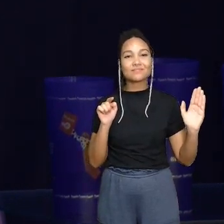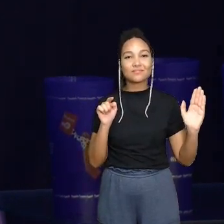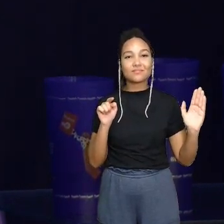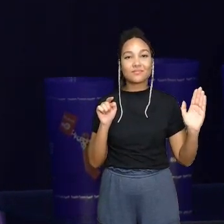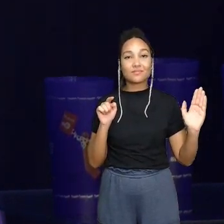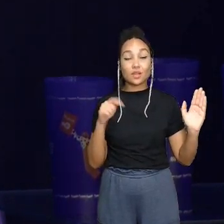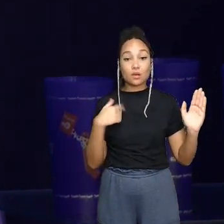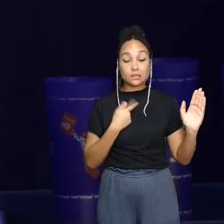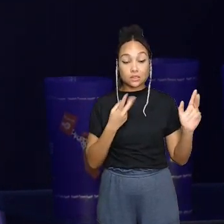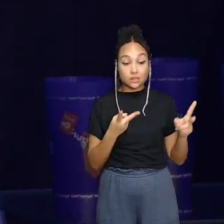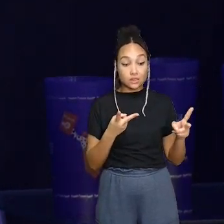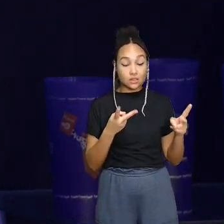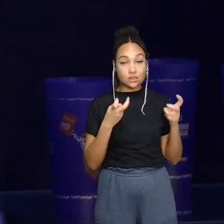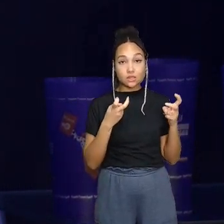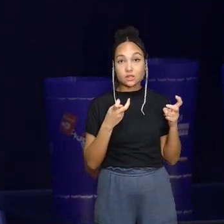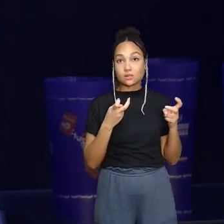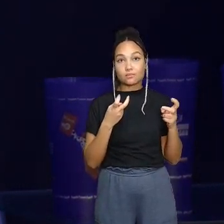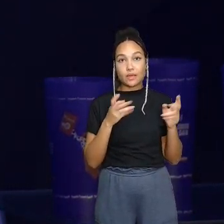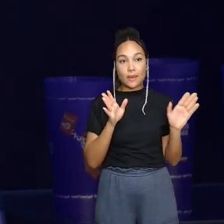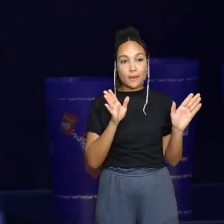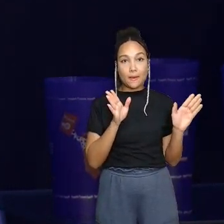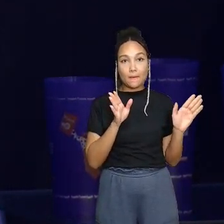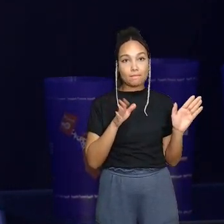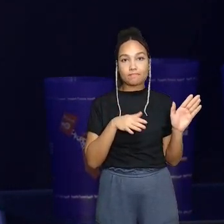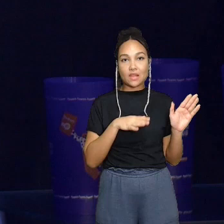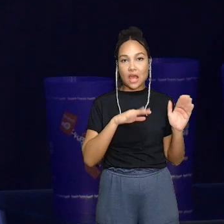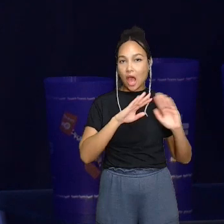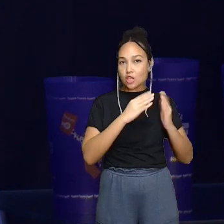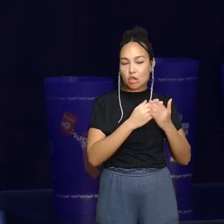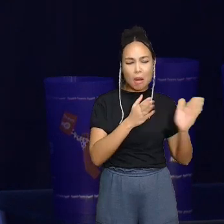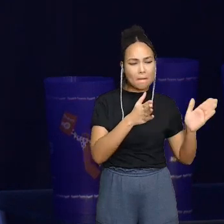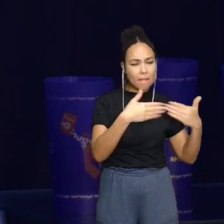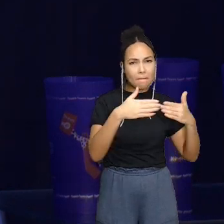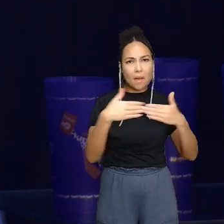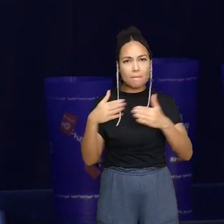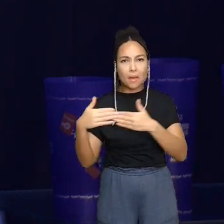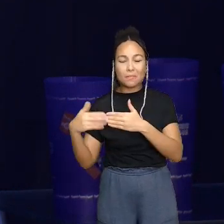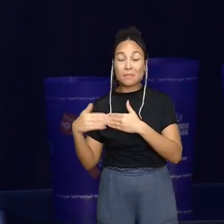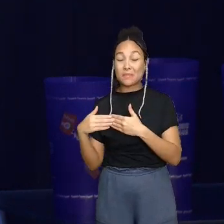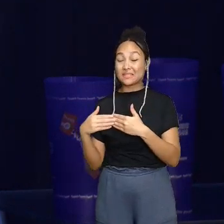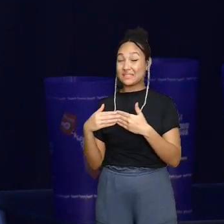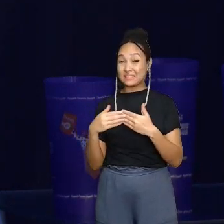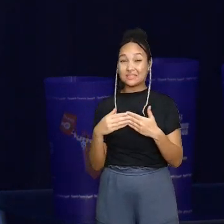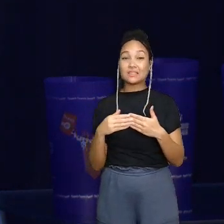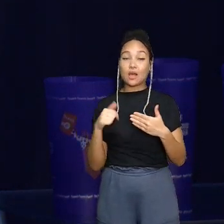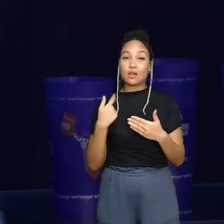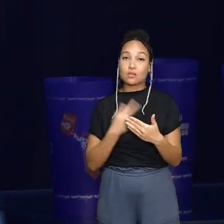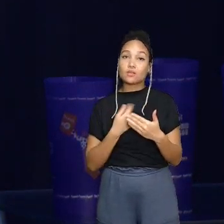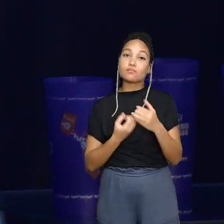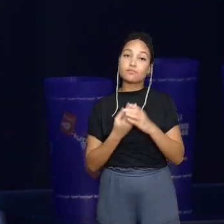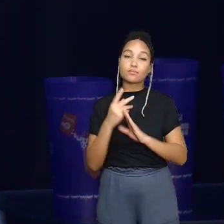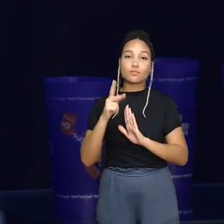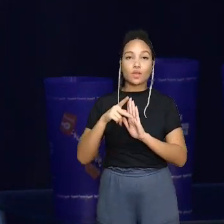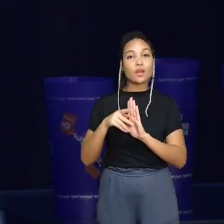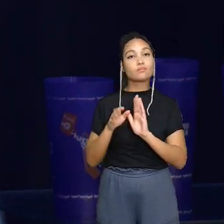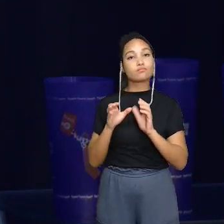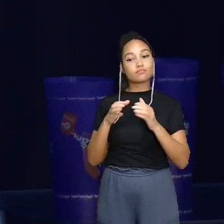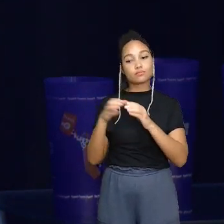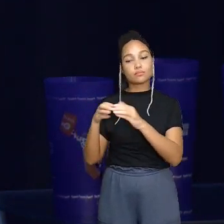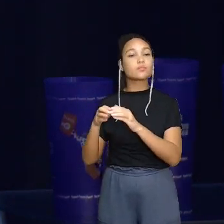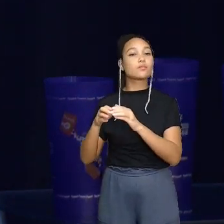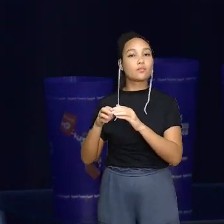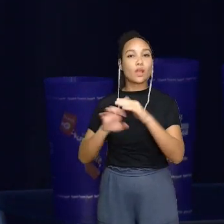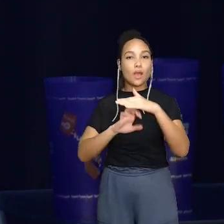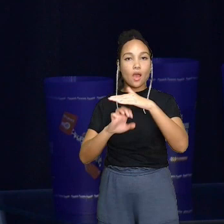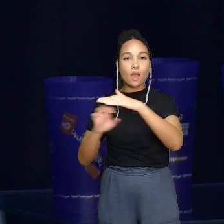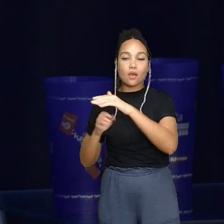deu conta, né, com o fechamento de todas as escolas e todos os processos. Com isso, como o ICOM trabalha com uma rede de organizações de sociedade civil local, a